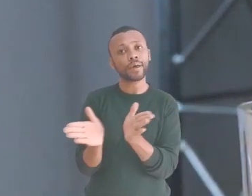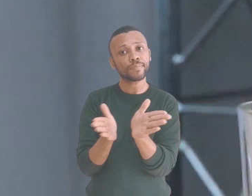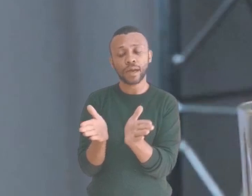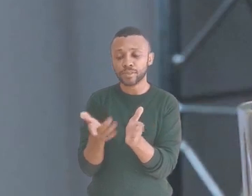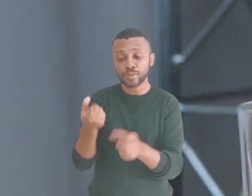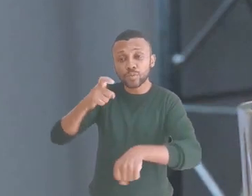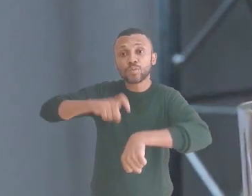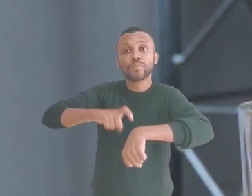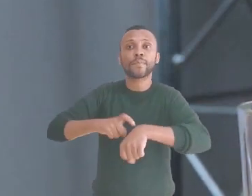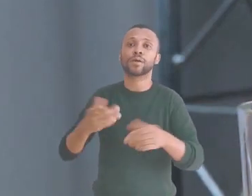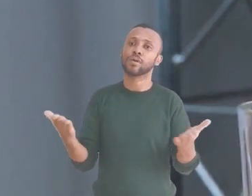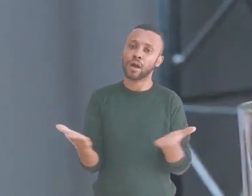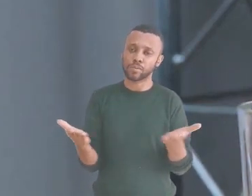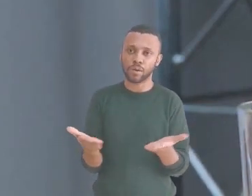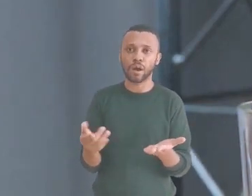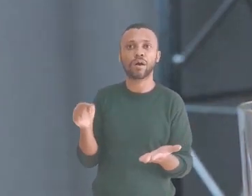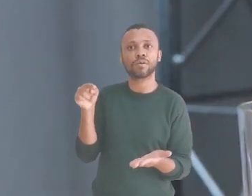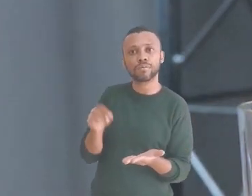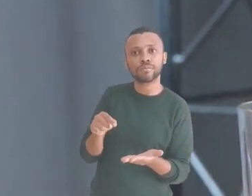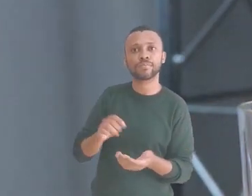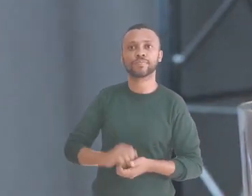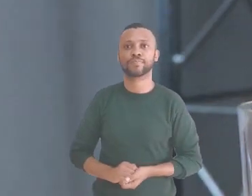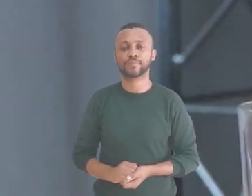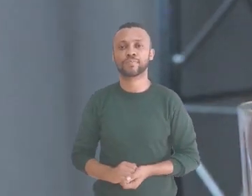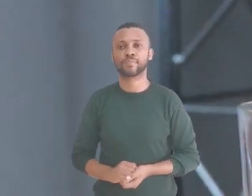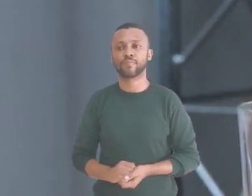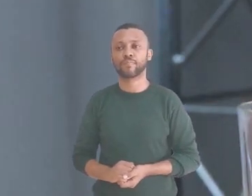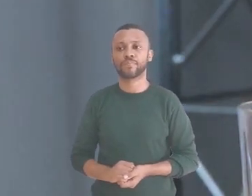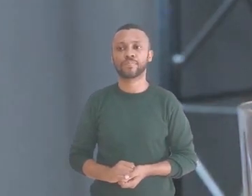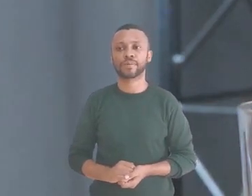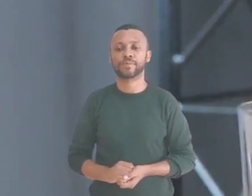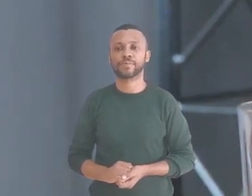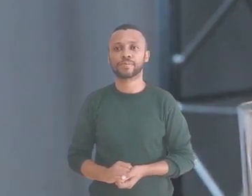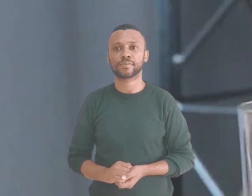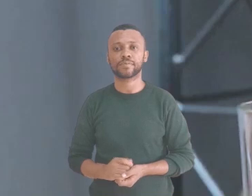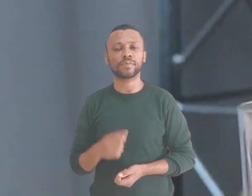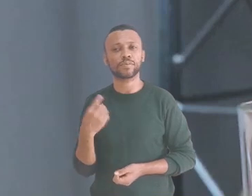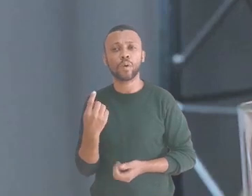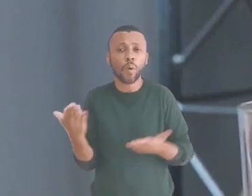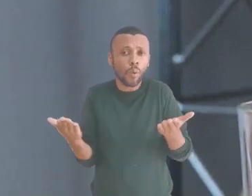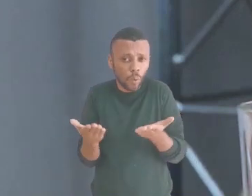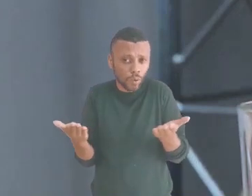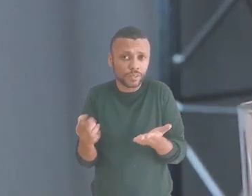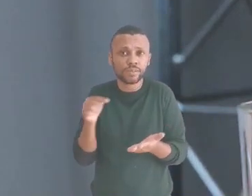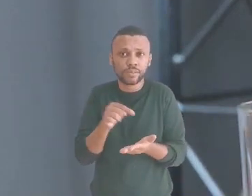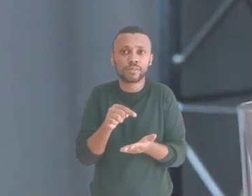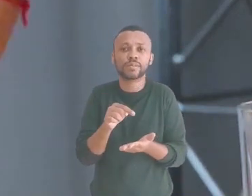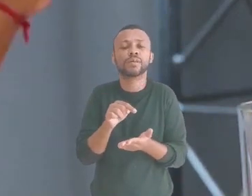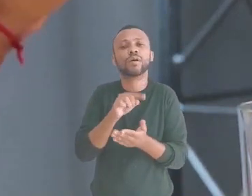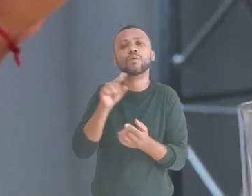hoje, eu aprendi essa nova frase, a acessibilidade hoje é